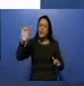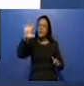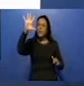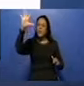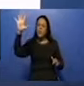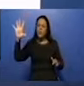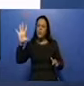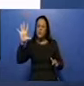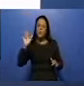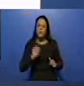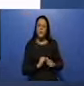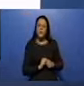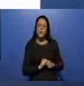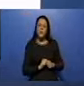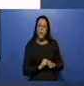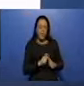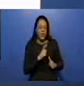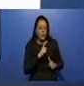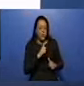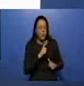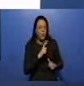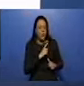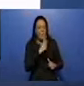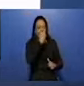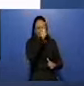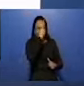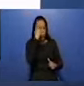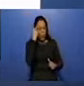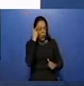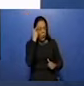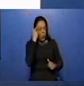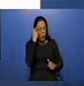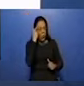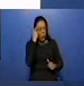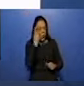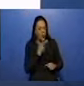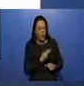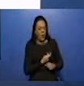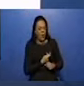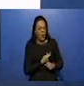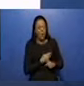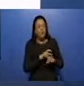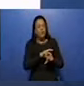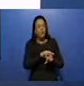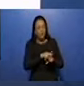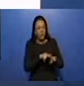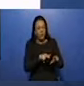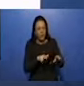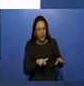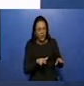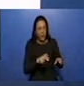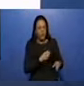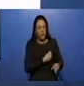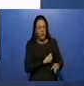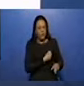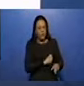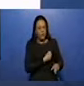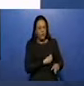Existia já pessoas com biotipos diferentes, existia também aí